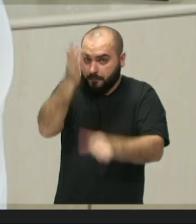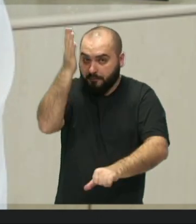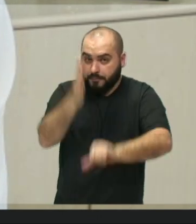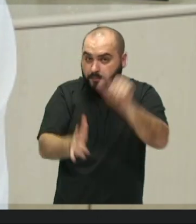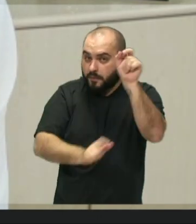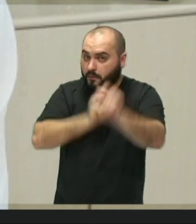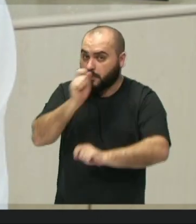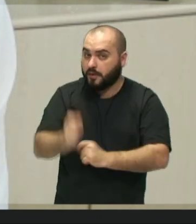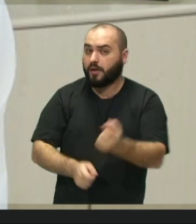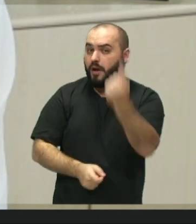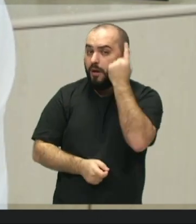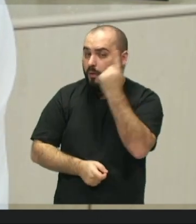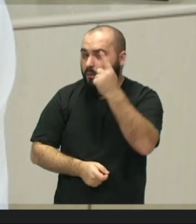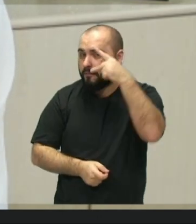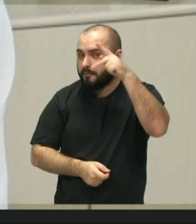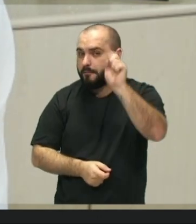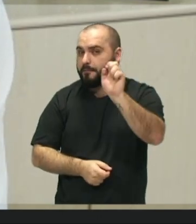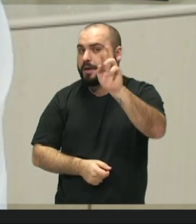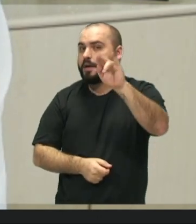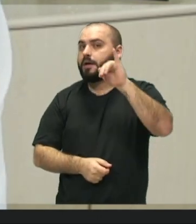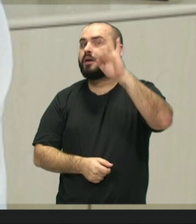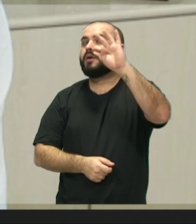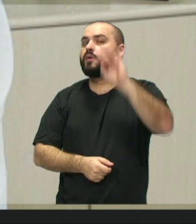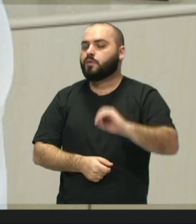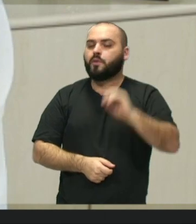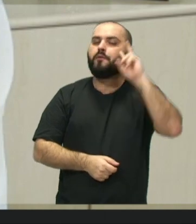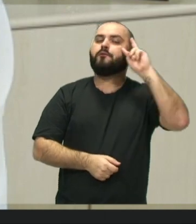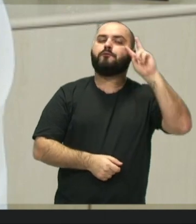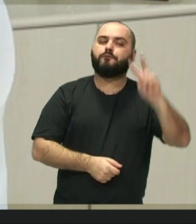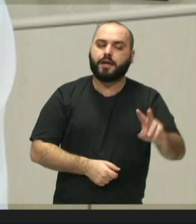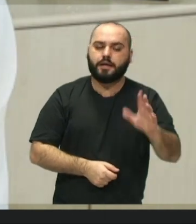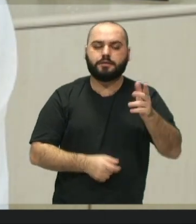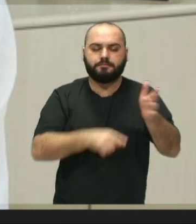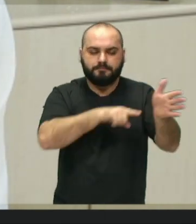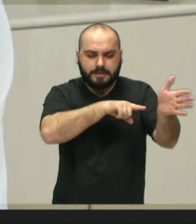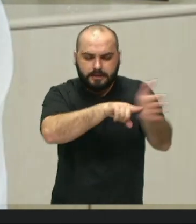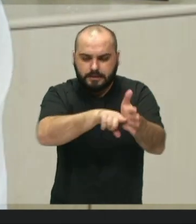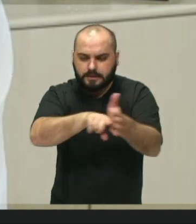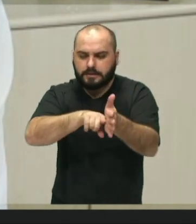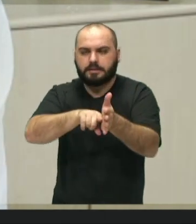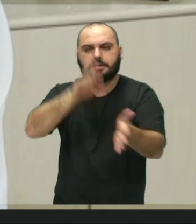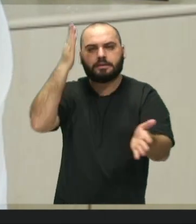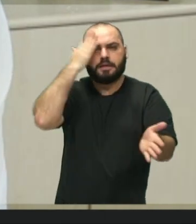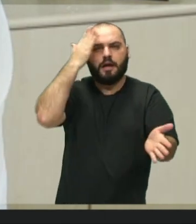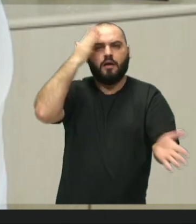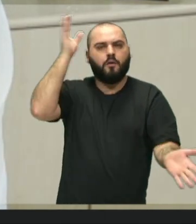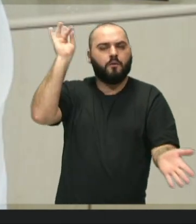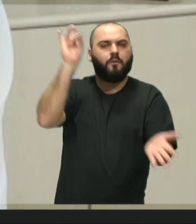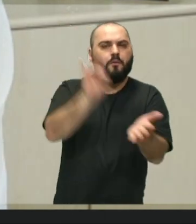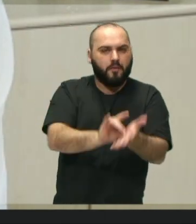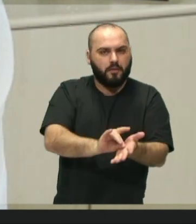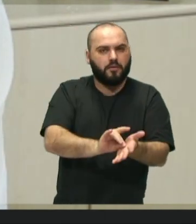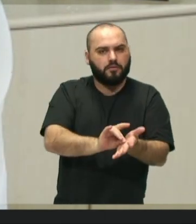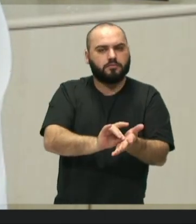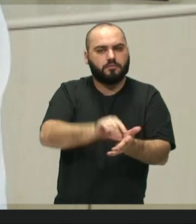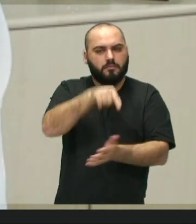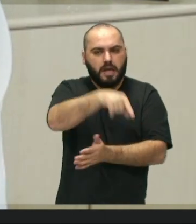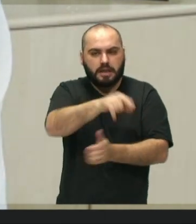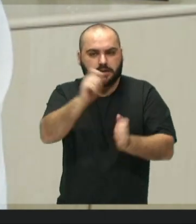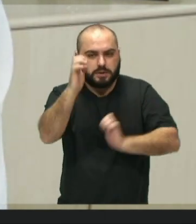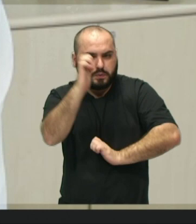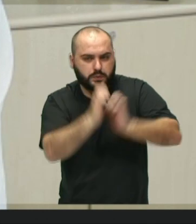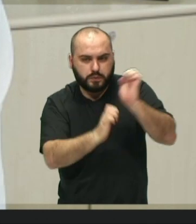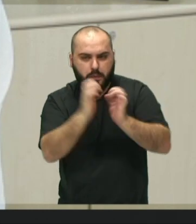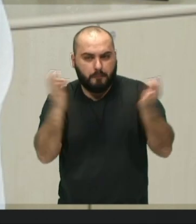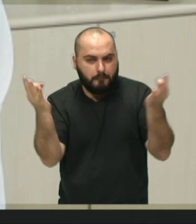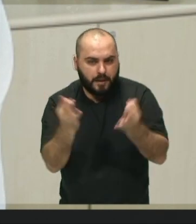especialista, de um perito nessa área, para que ele primeiro atestasse a estabilidade ou a instabilidade daquela estrutura.